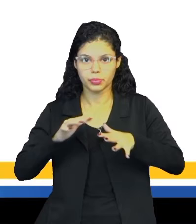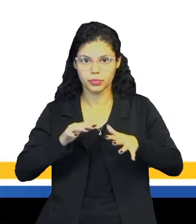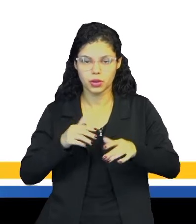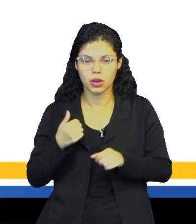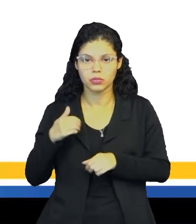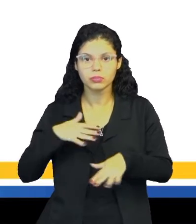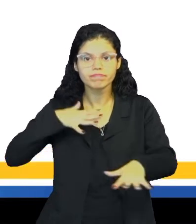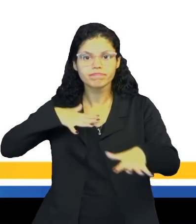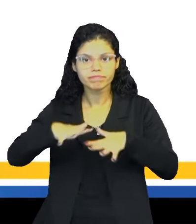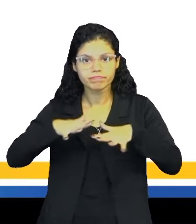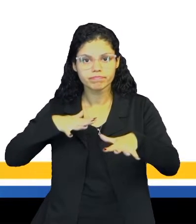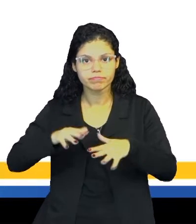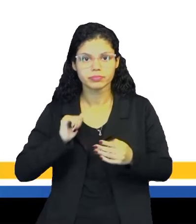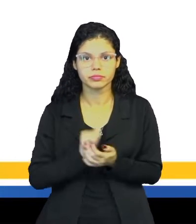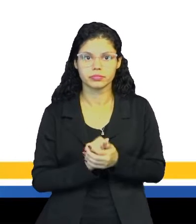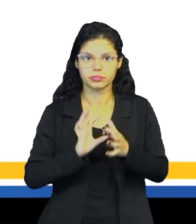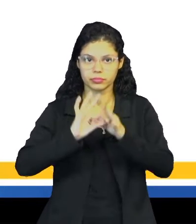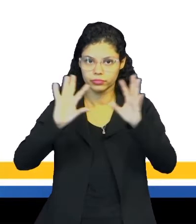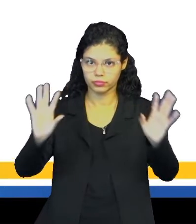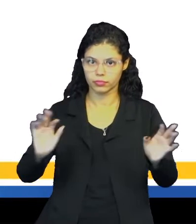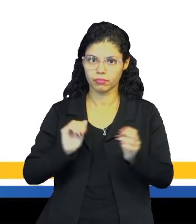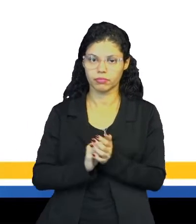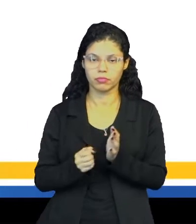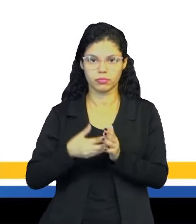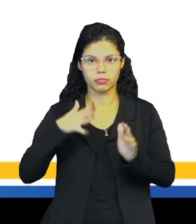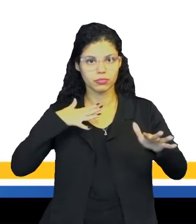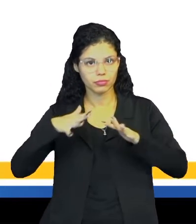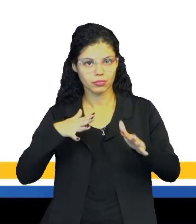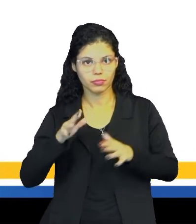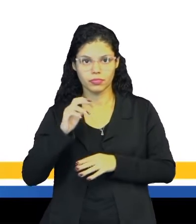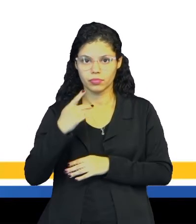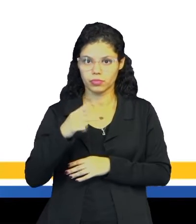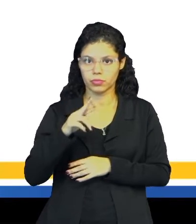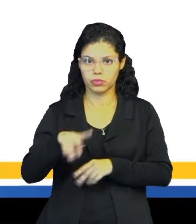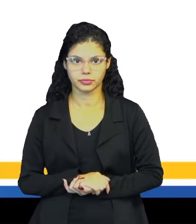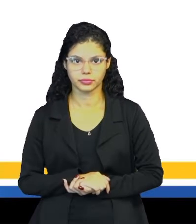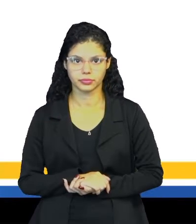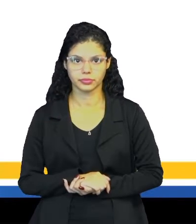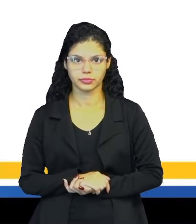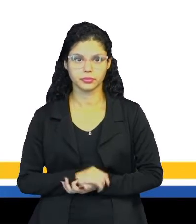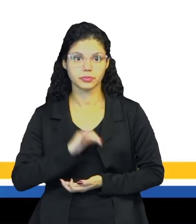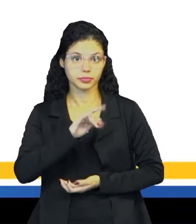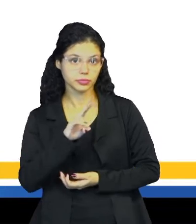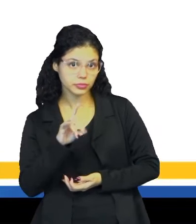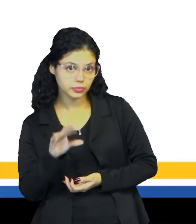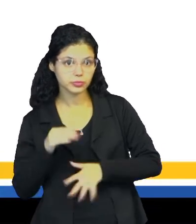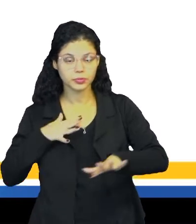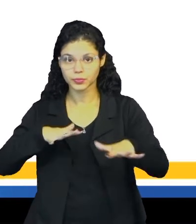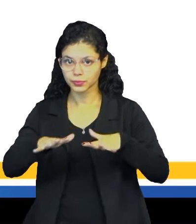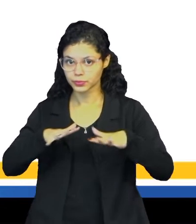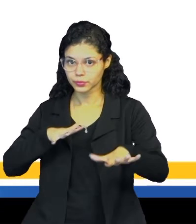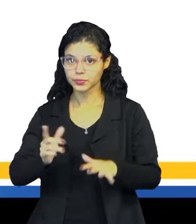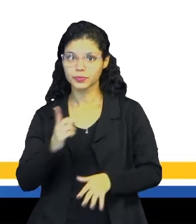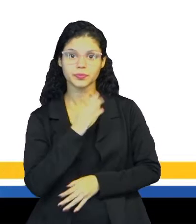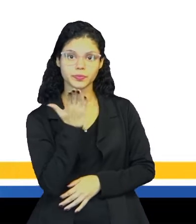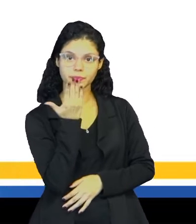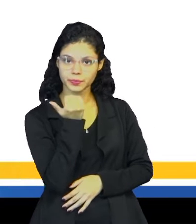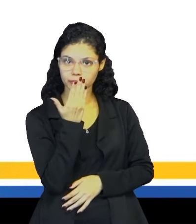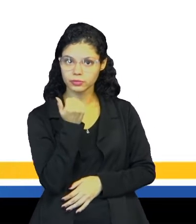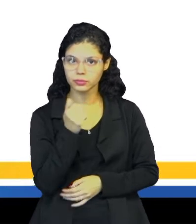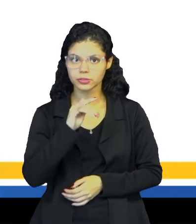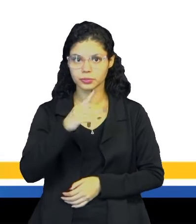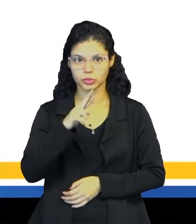a locomoção. São de vida livre e muitos deles são parasitas de seres humanos. Os isópodes, que se locomovem e obtêm alimento